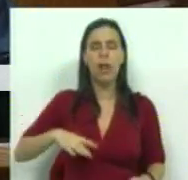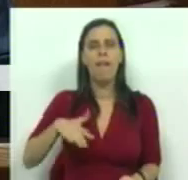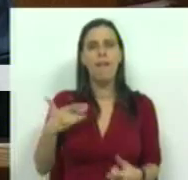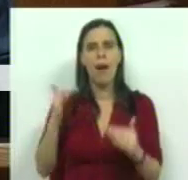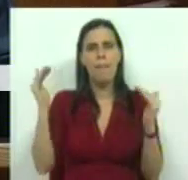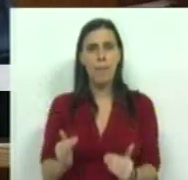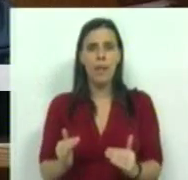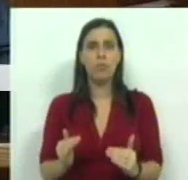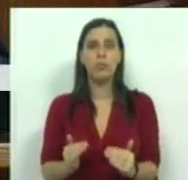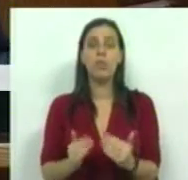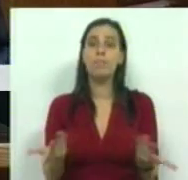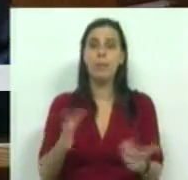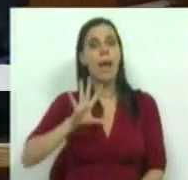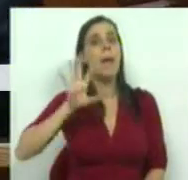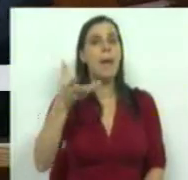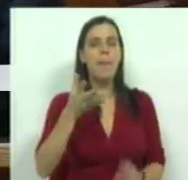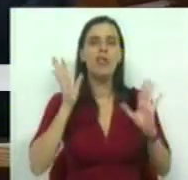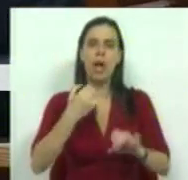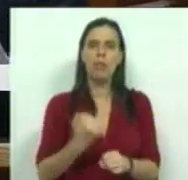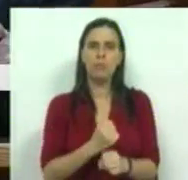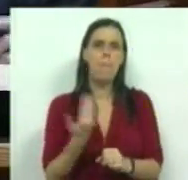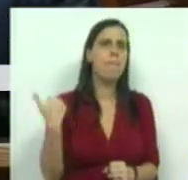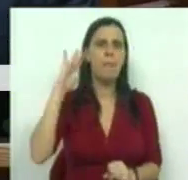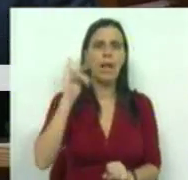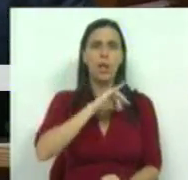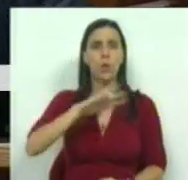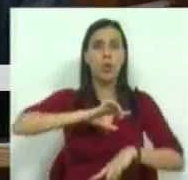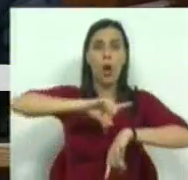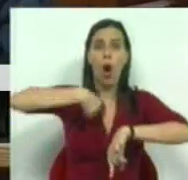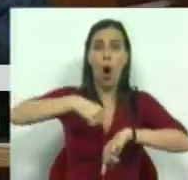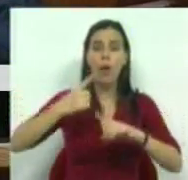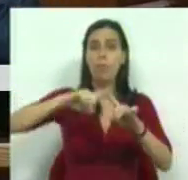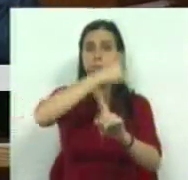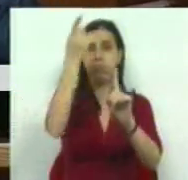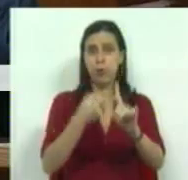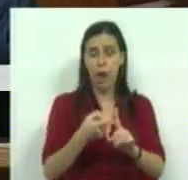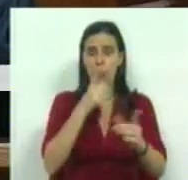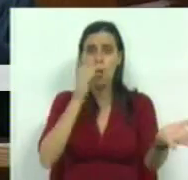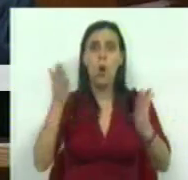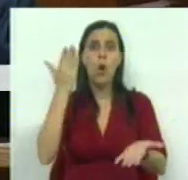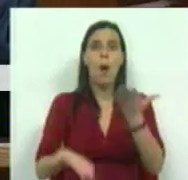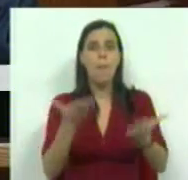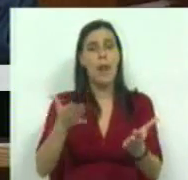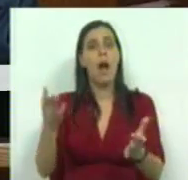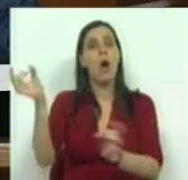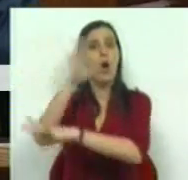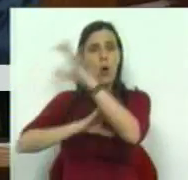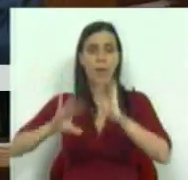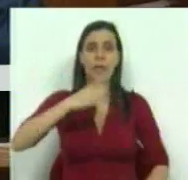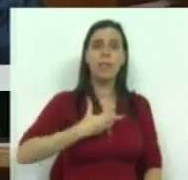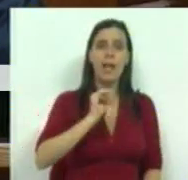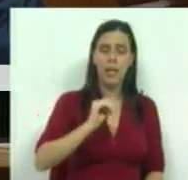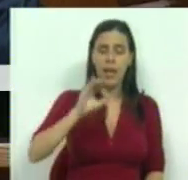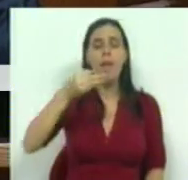cada vez menor. Num país onde já se trabalha mais 200 horas por ano do que a média europeia, CDS